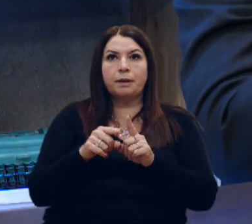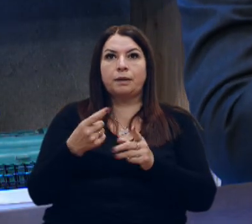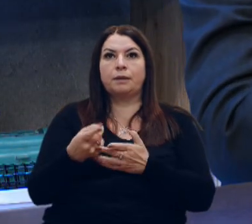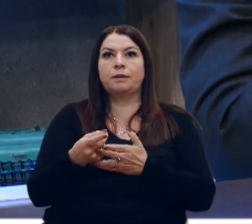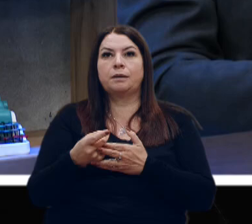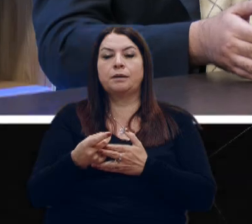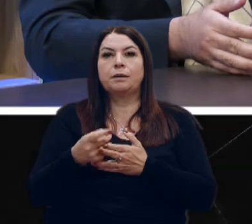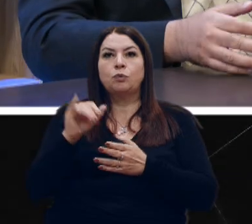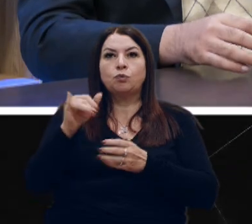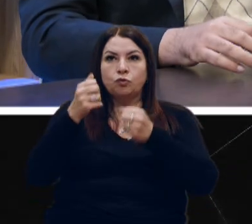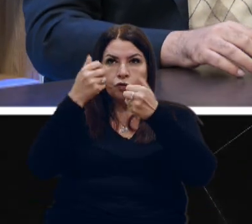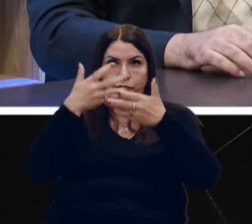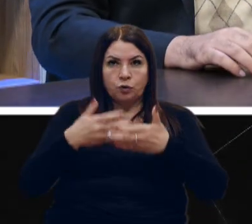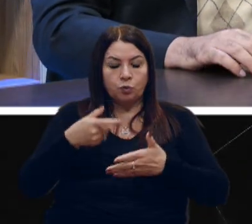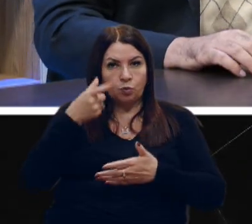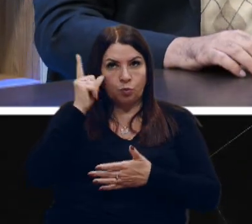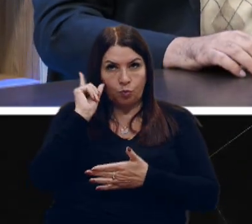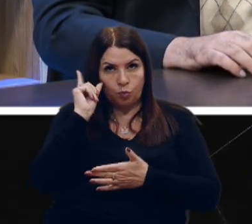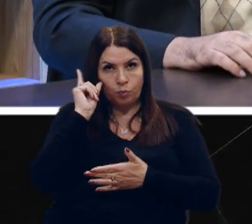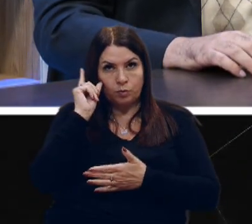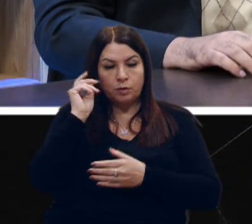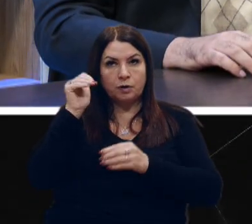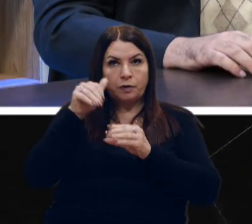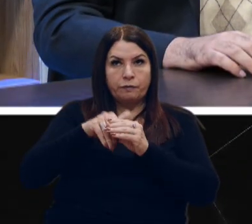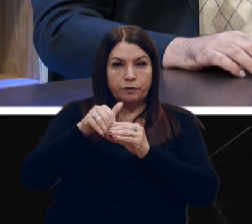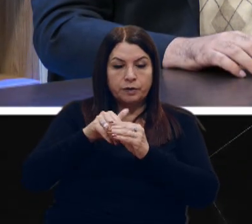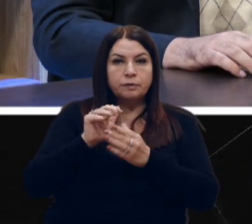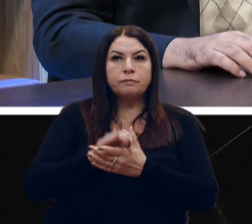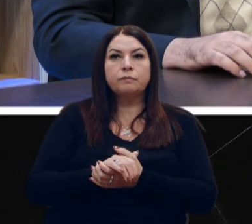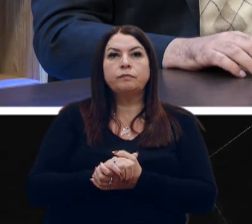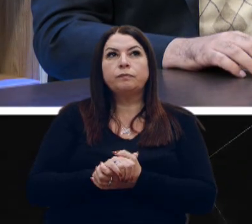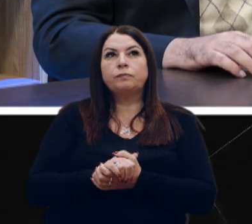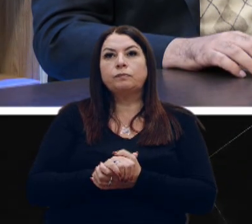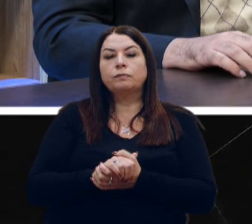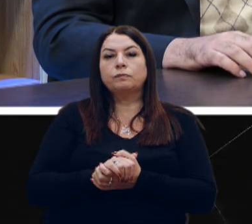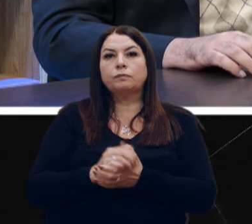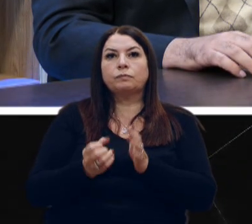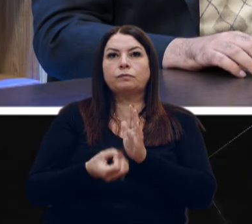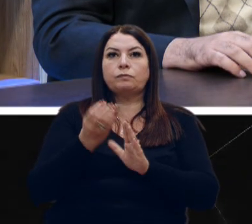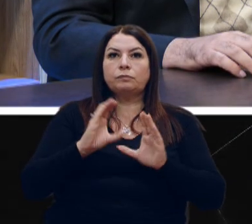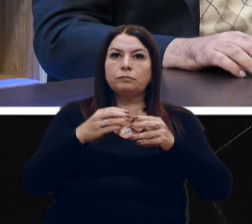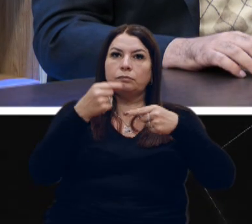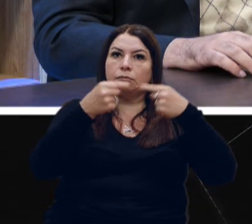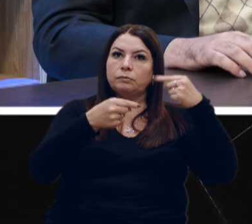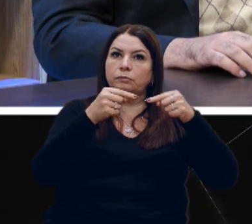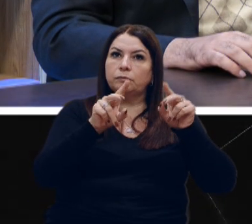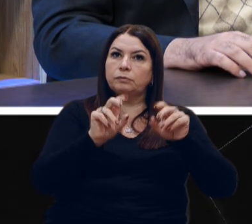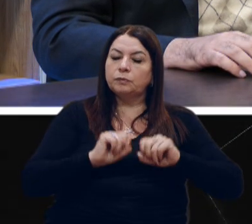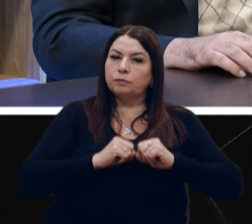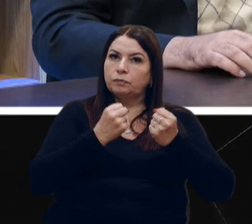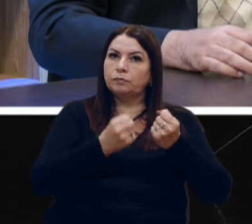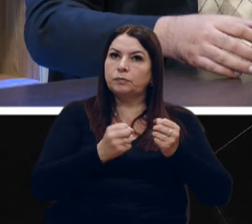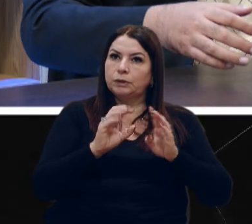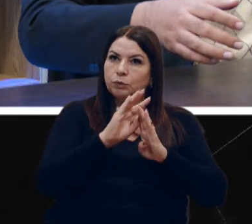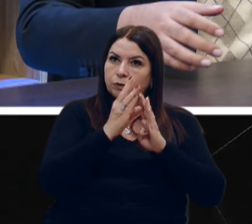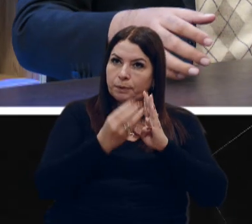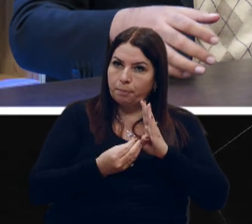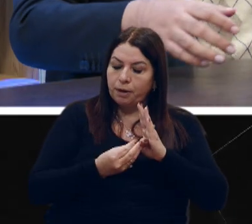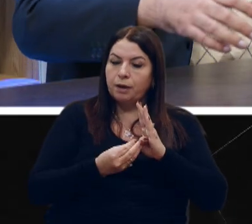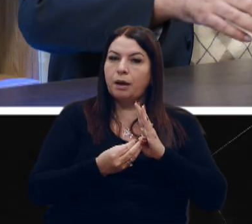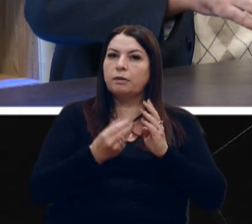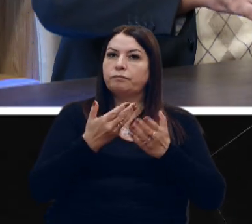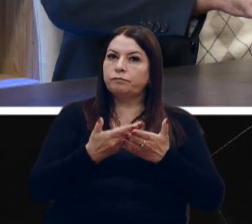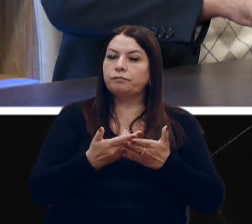se justificou ontem na votação da criação da Frente Parlamentar em Defesa do SAMAI, à